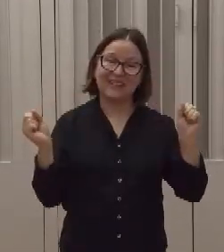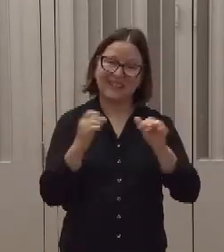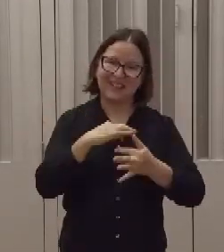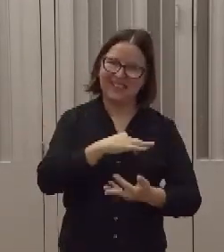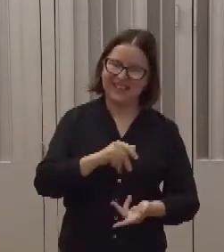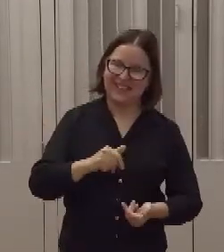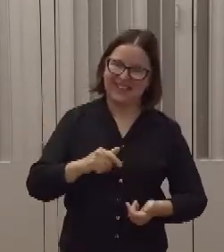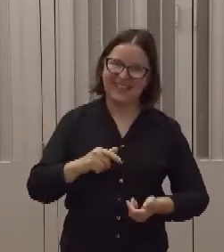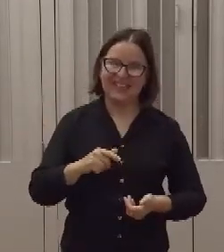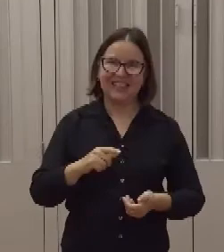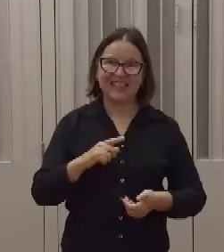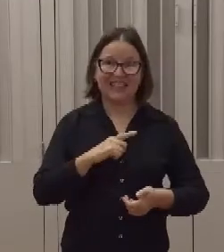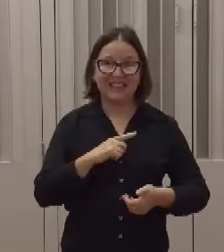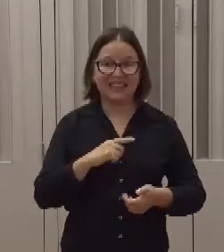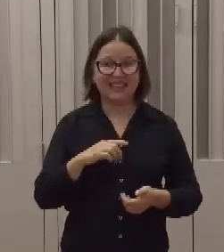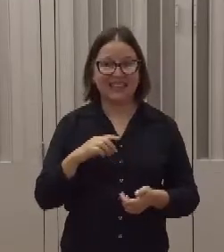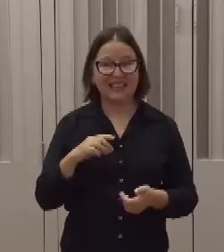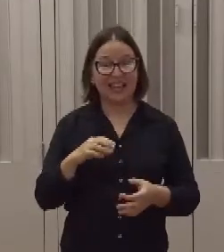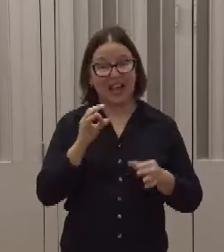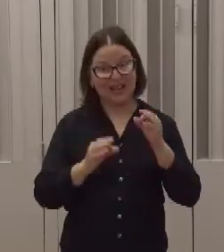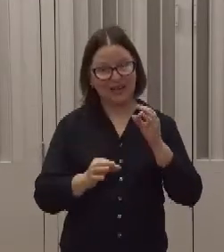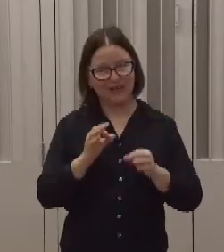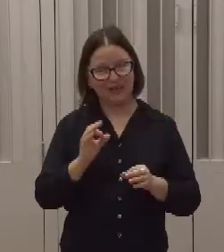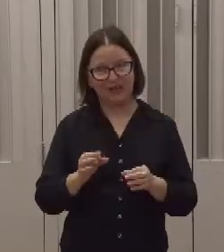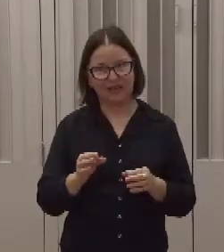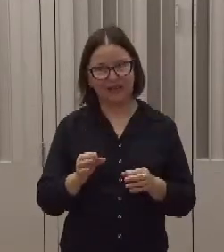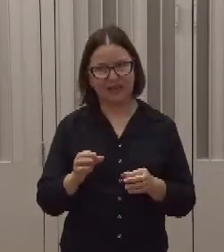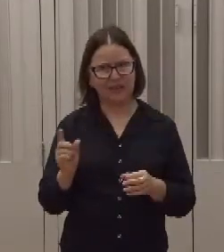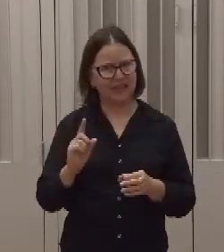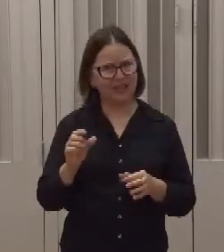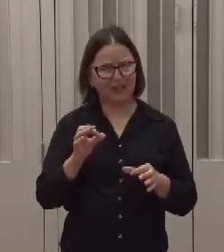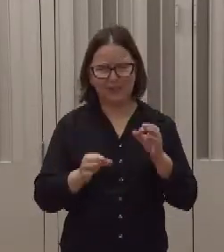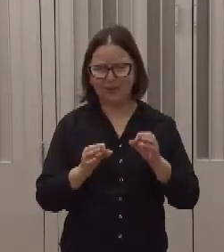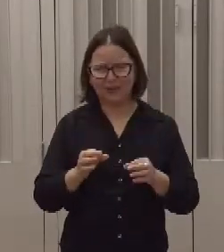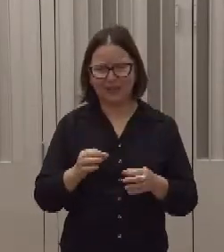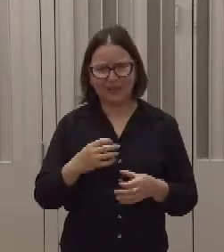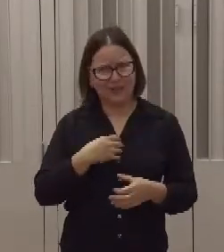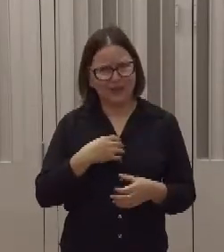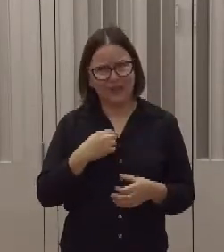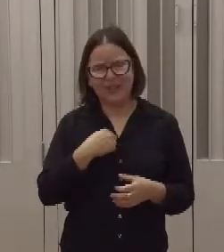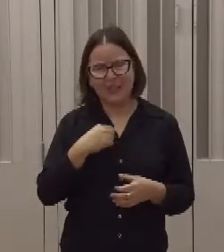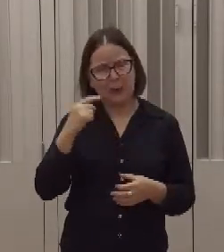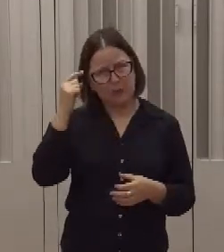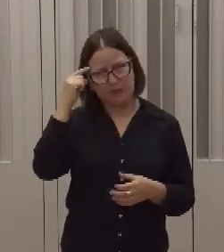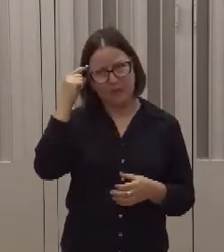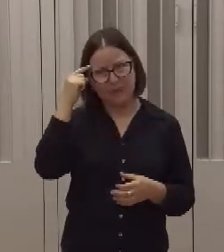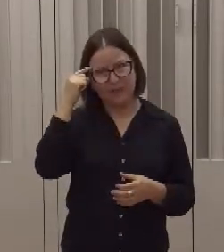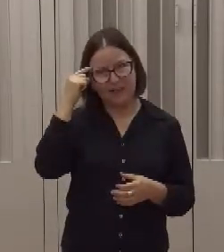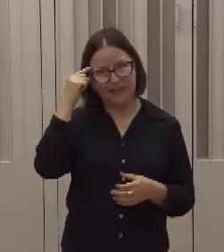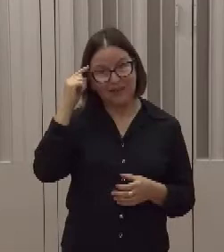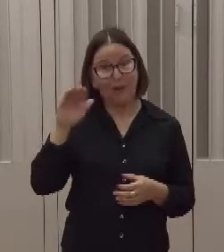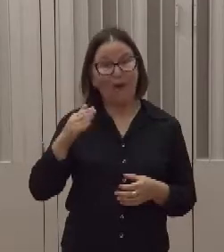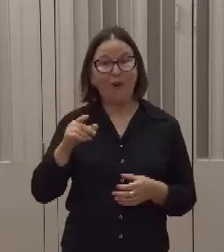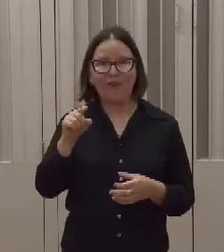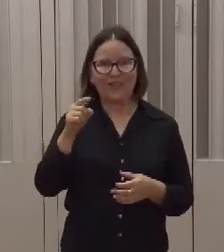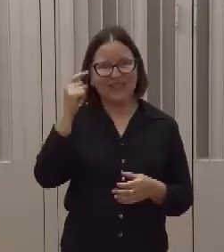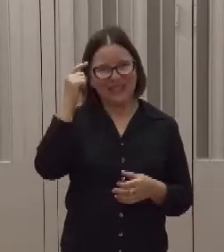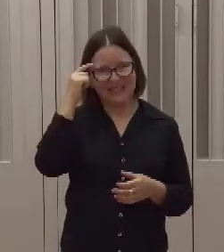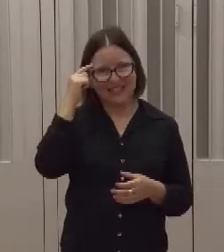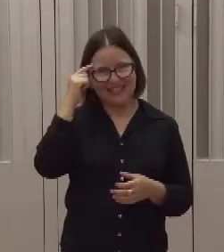justiça. E não é justiça do jeito que eu penso, não é justiça do jeito que você pensa,